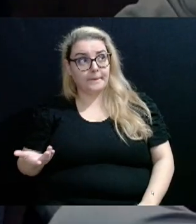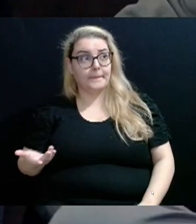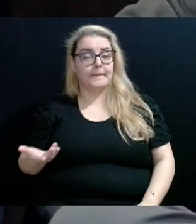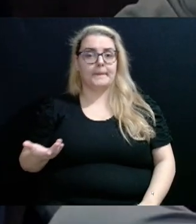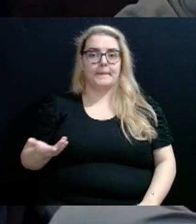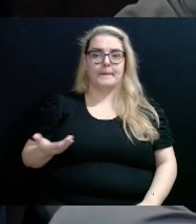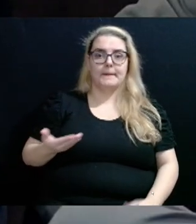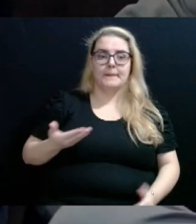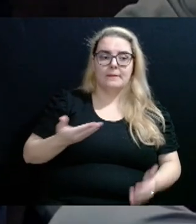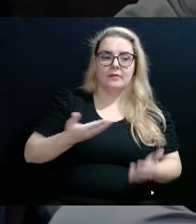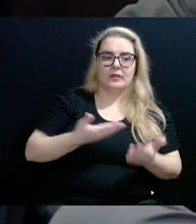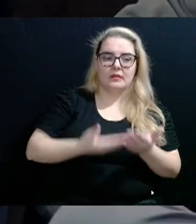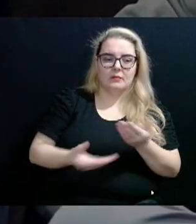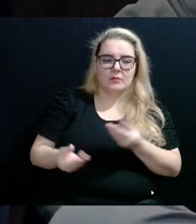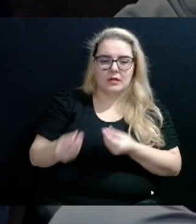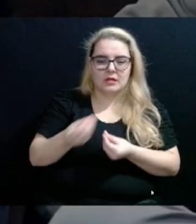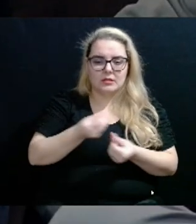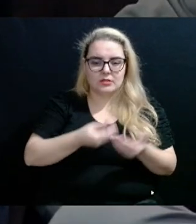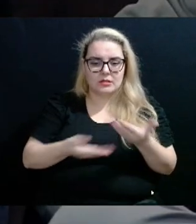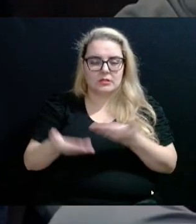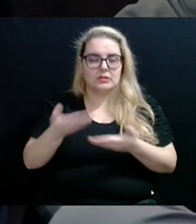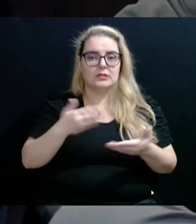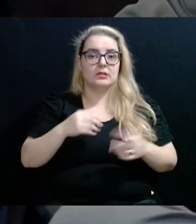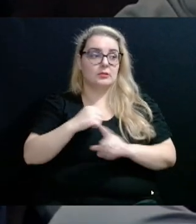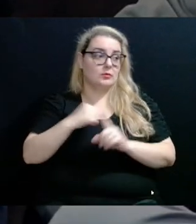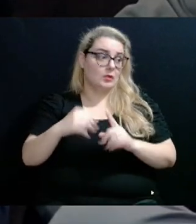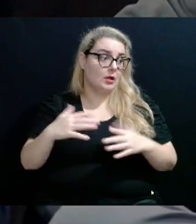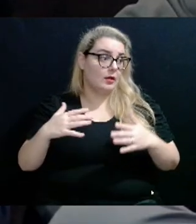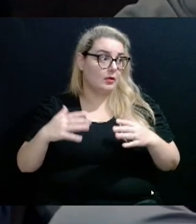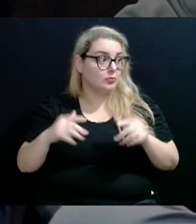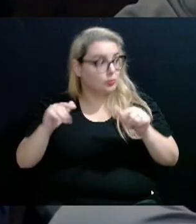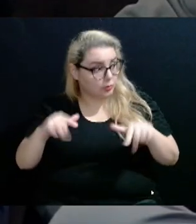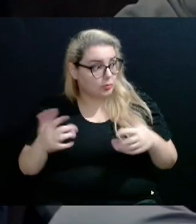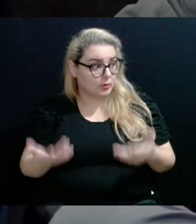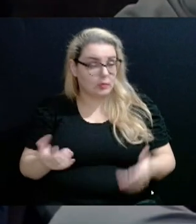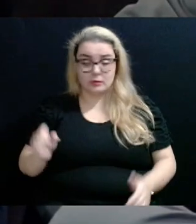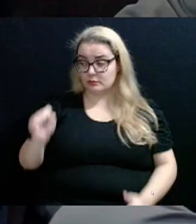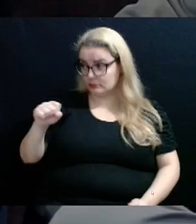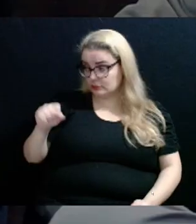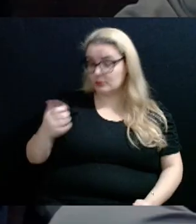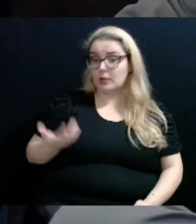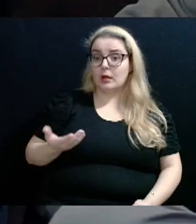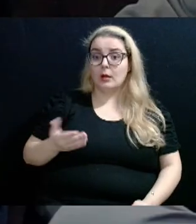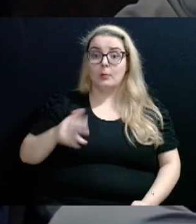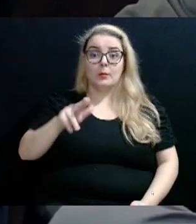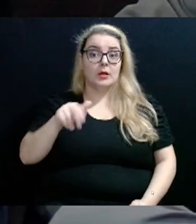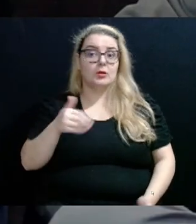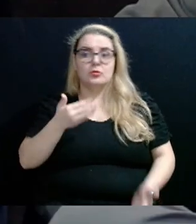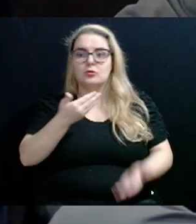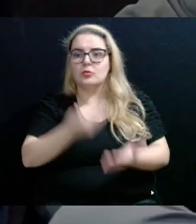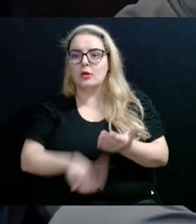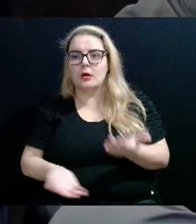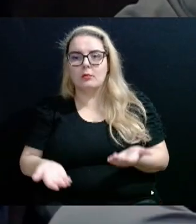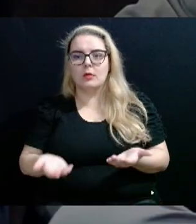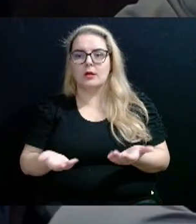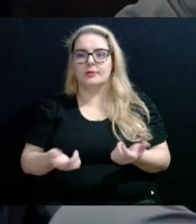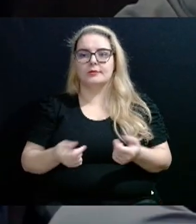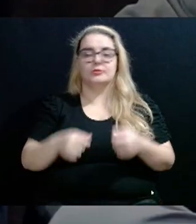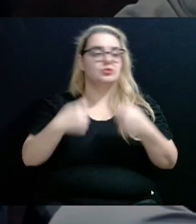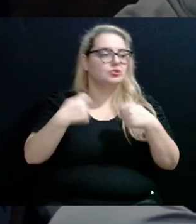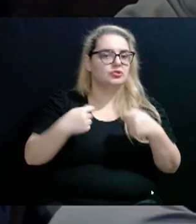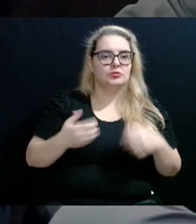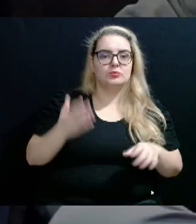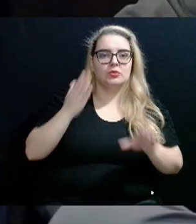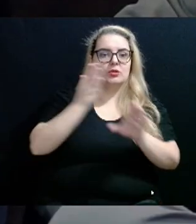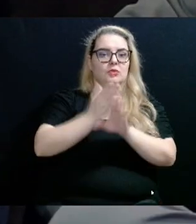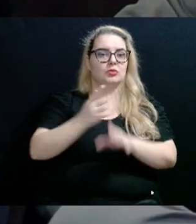tem fisicamente. Só que nunca perde aquele ponto de você precisar encontrar pessoalmente aquela pessoa para